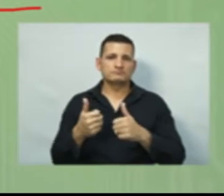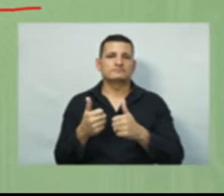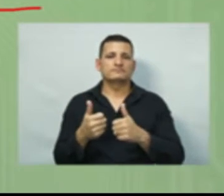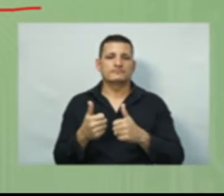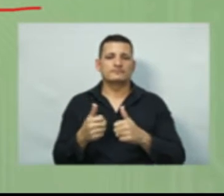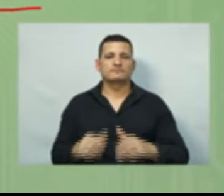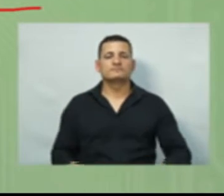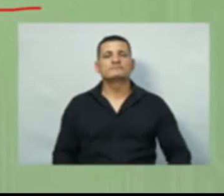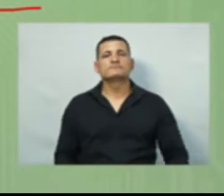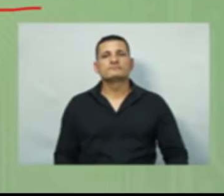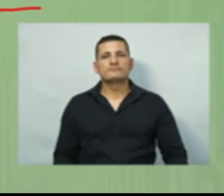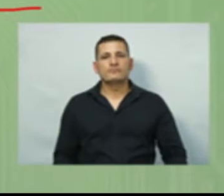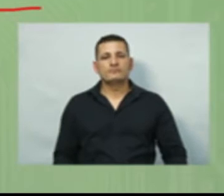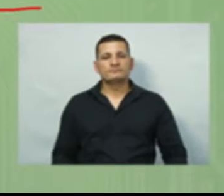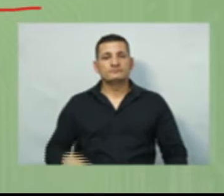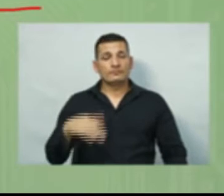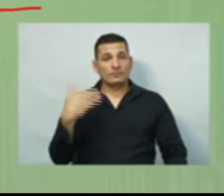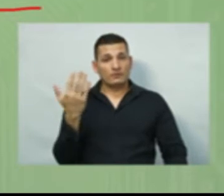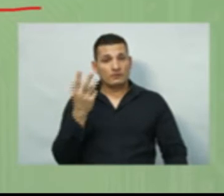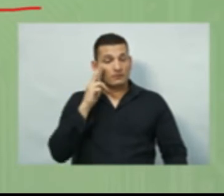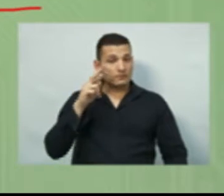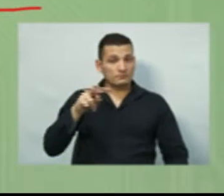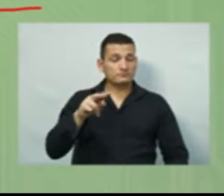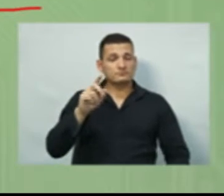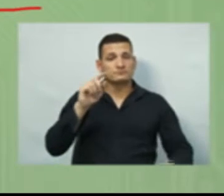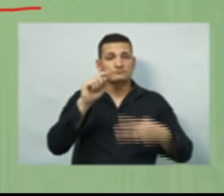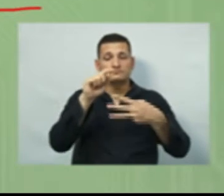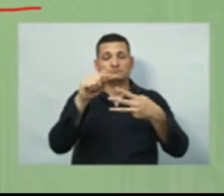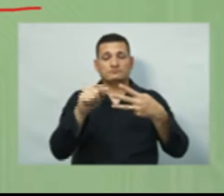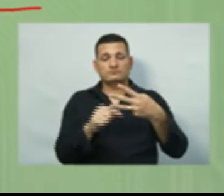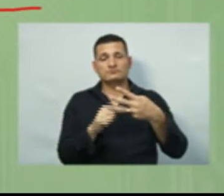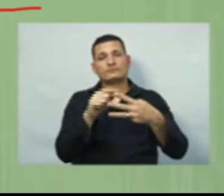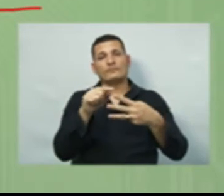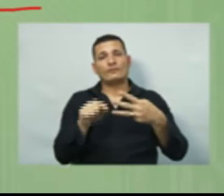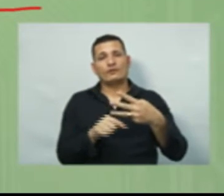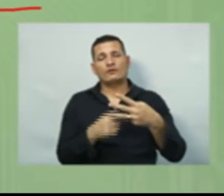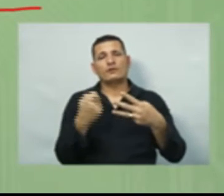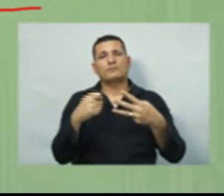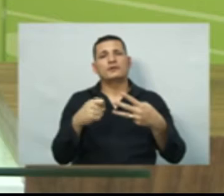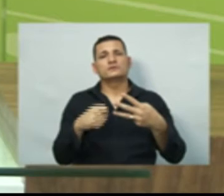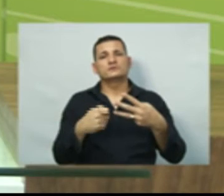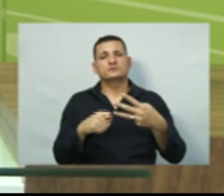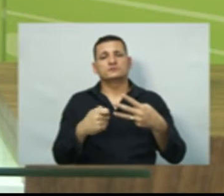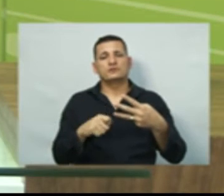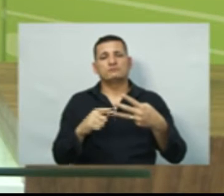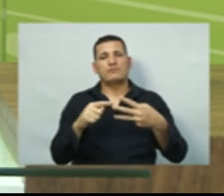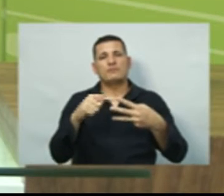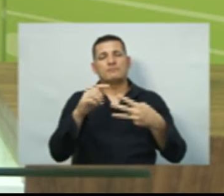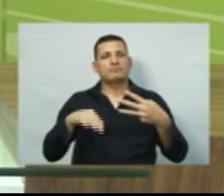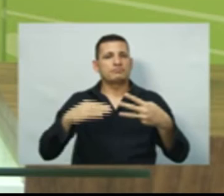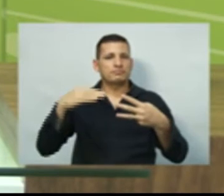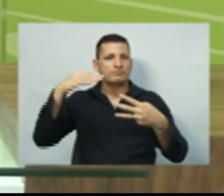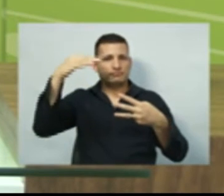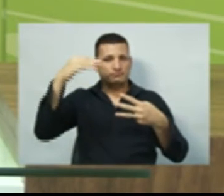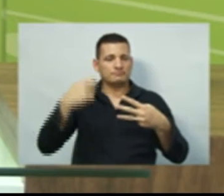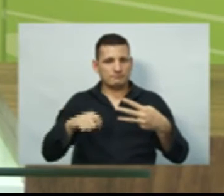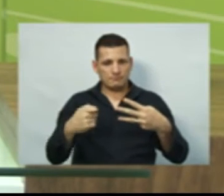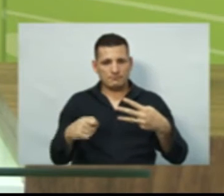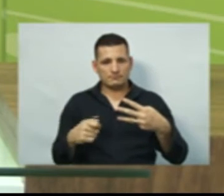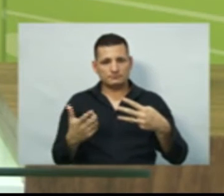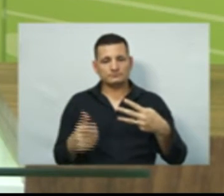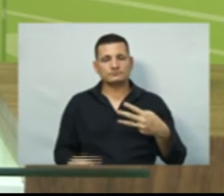nós vemos que são três fatores que precisam estar caminhando juntos, precisa